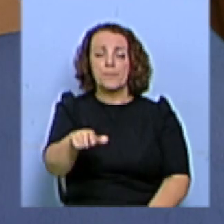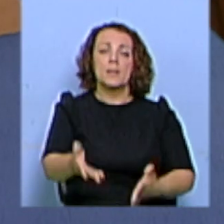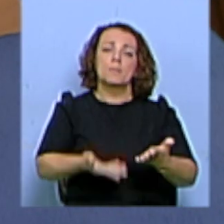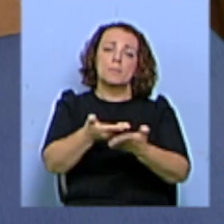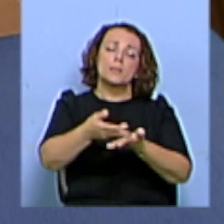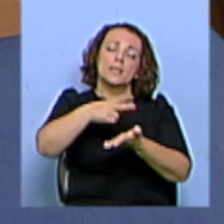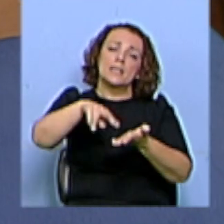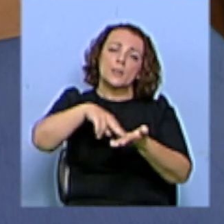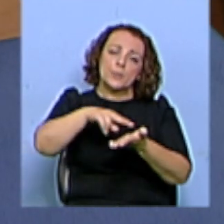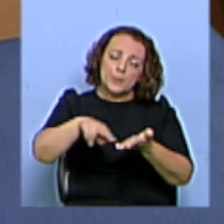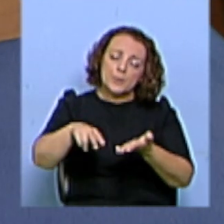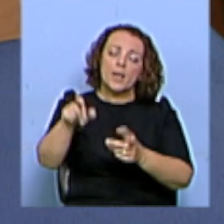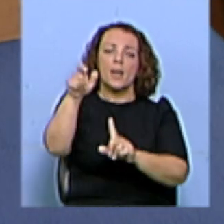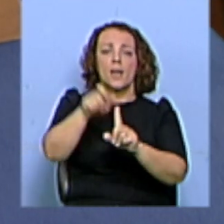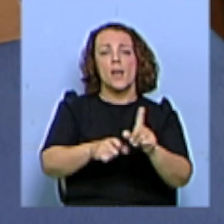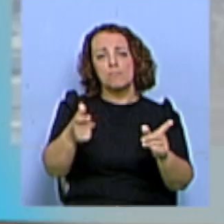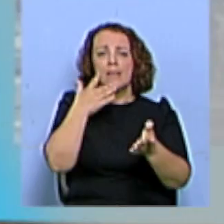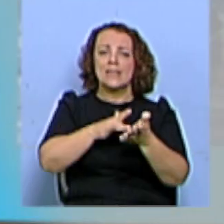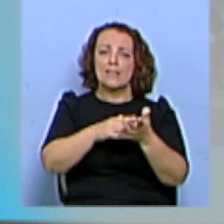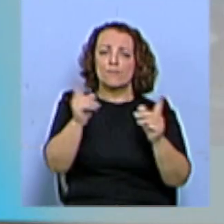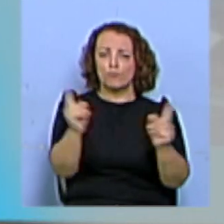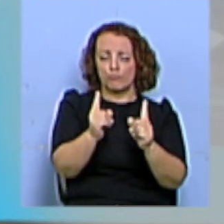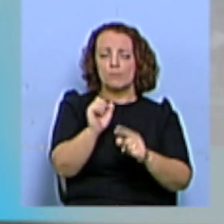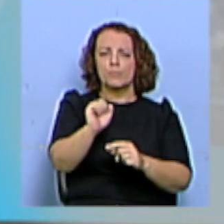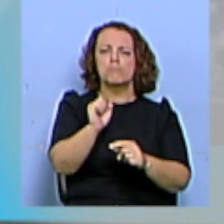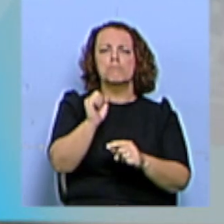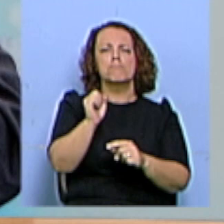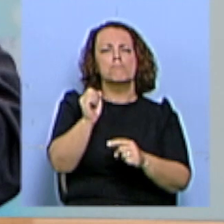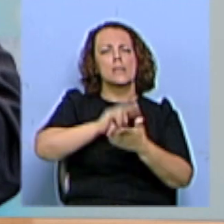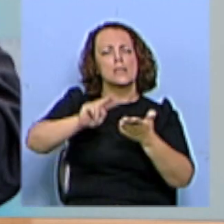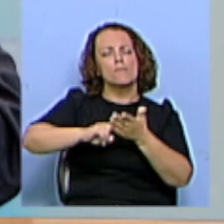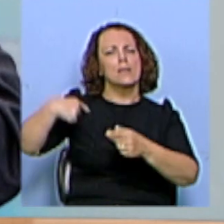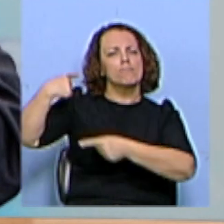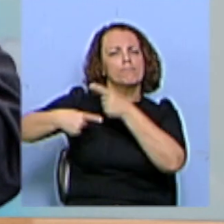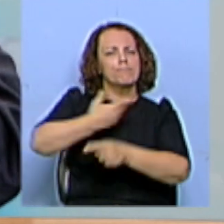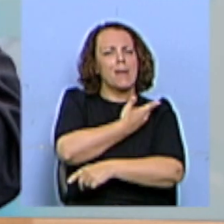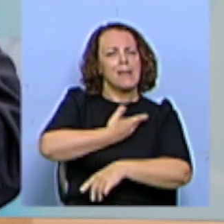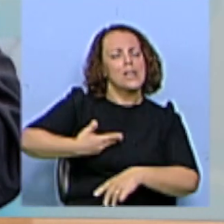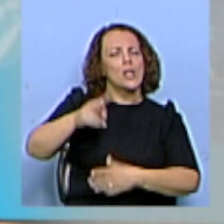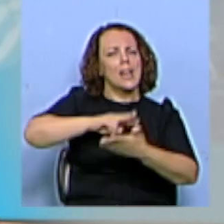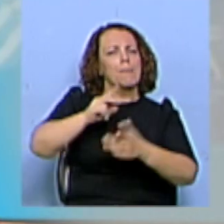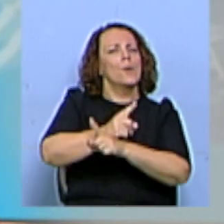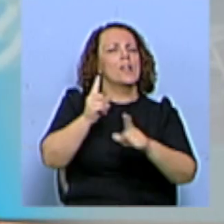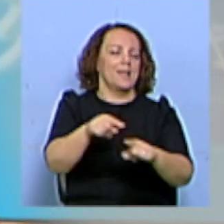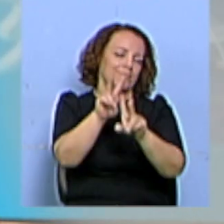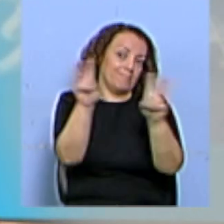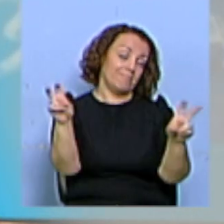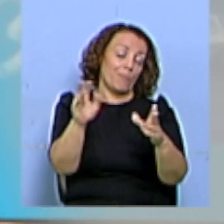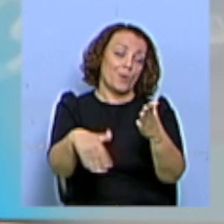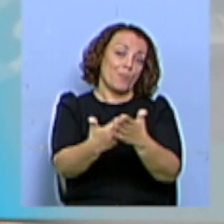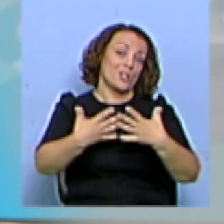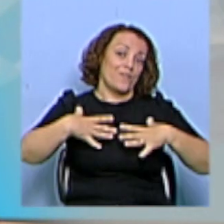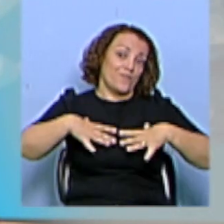Padre João aqui deixou, por ler os clássicos, não é? Exatamente. Propostas para estes dias de férias que